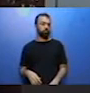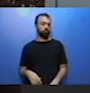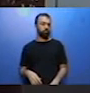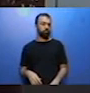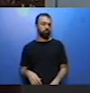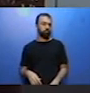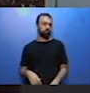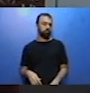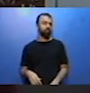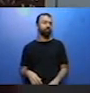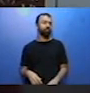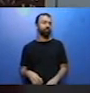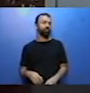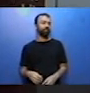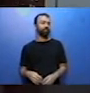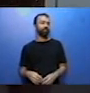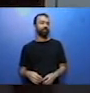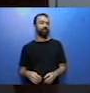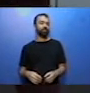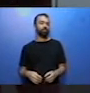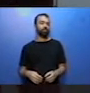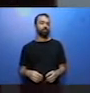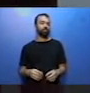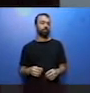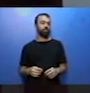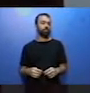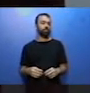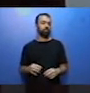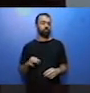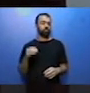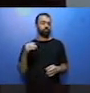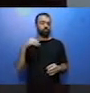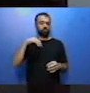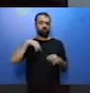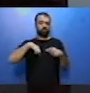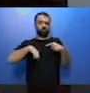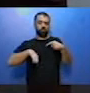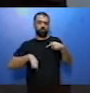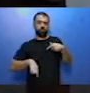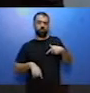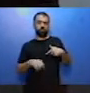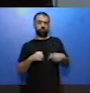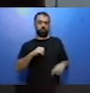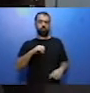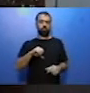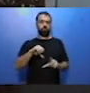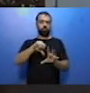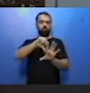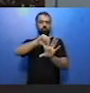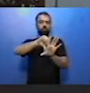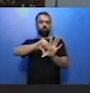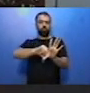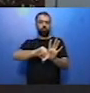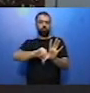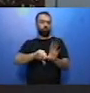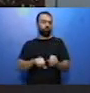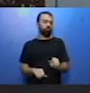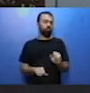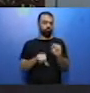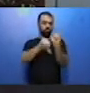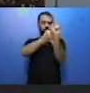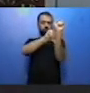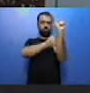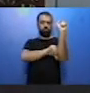o ar o pouquinho as fibras presentes nos cereais olha lá o cereais que que eu tenho